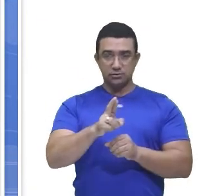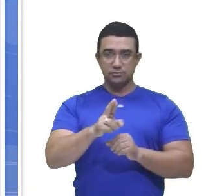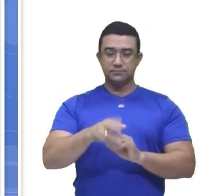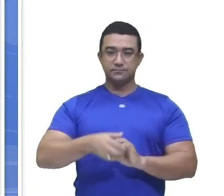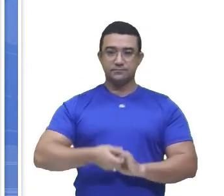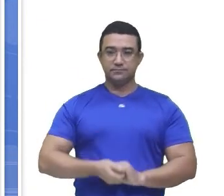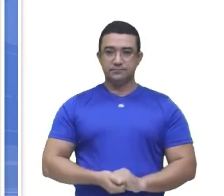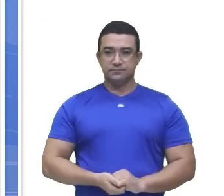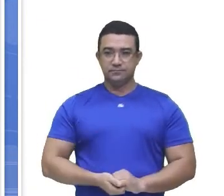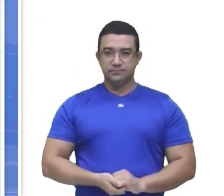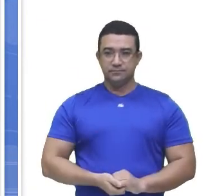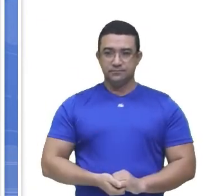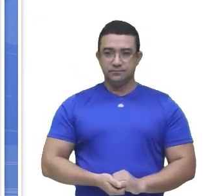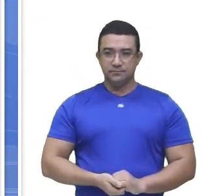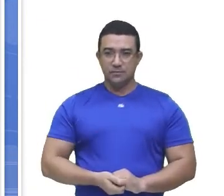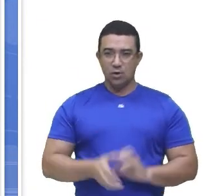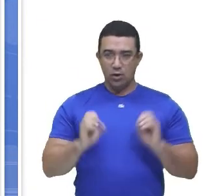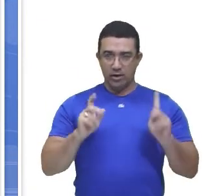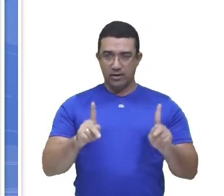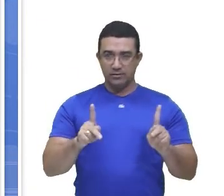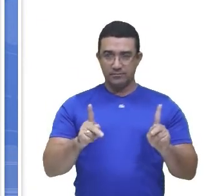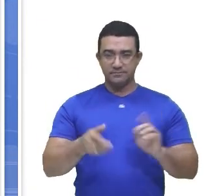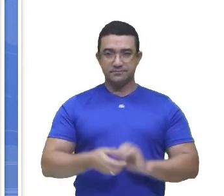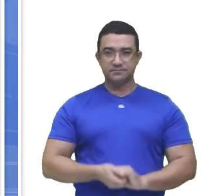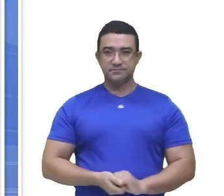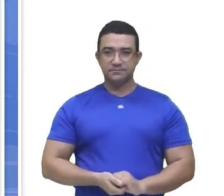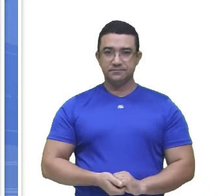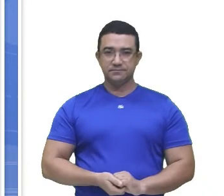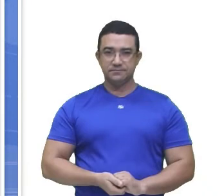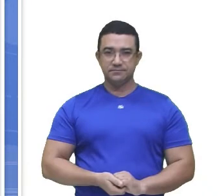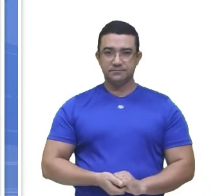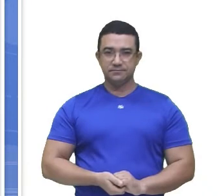resposta verdadeira, ok? Agora é com vocês.